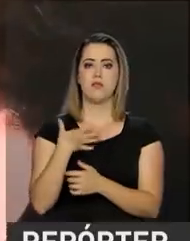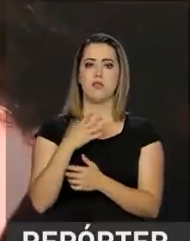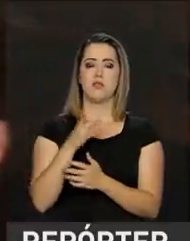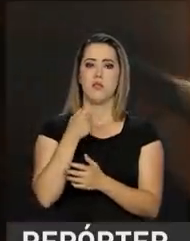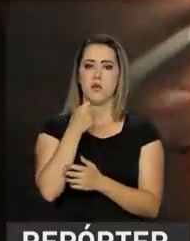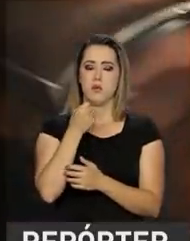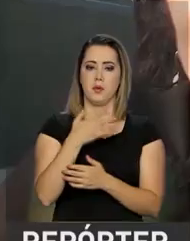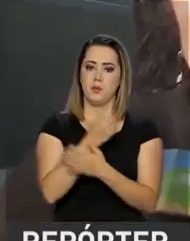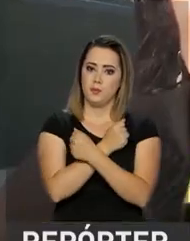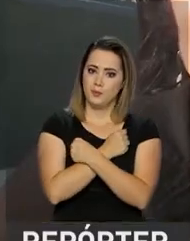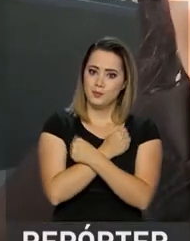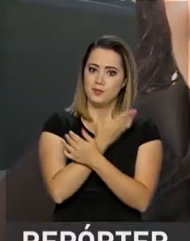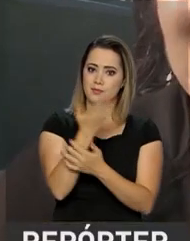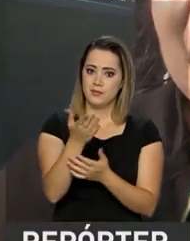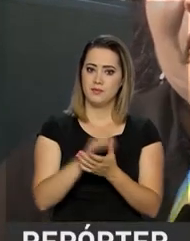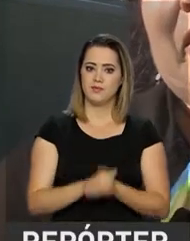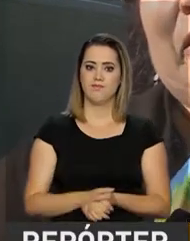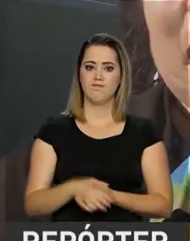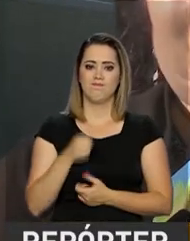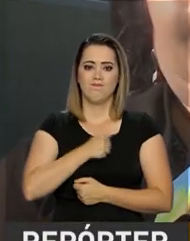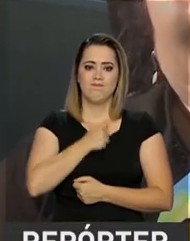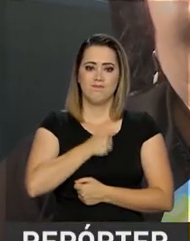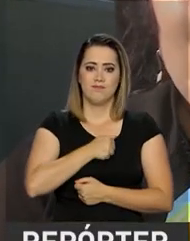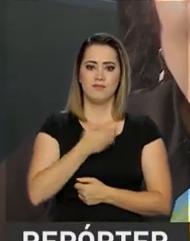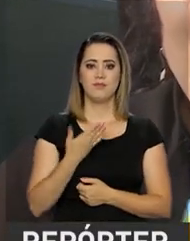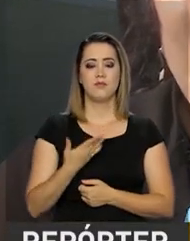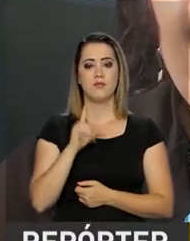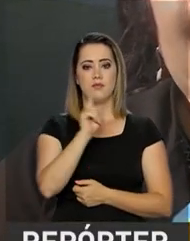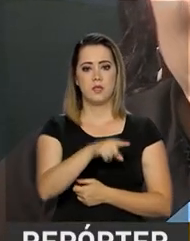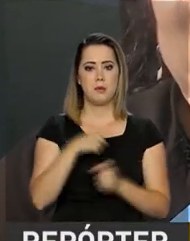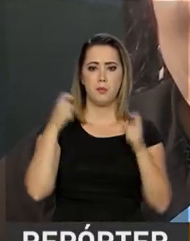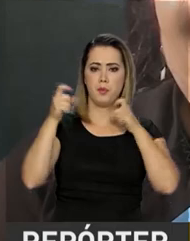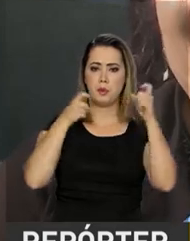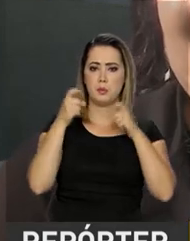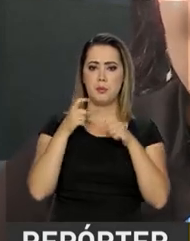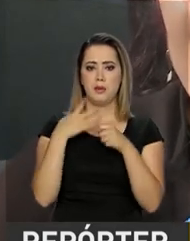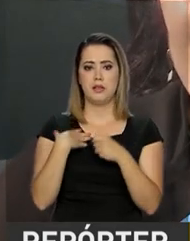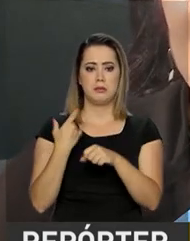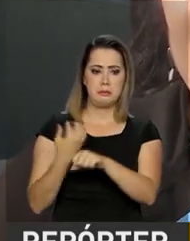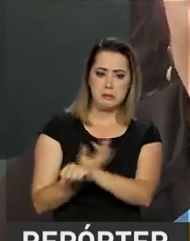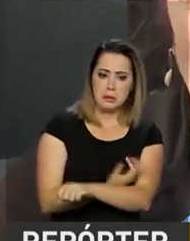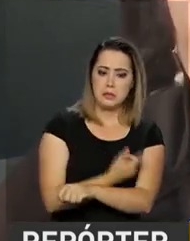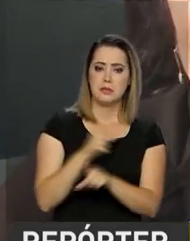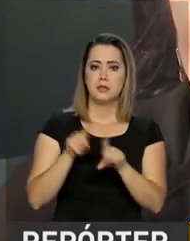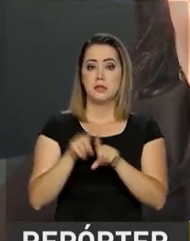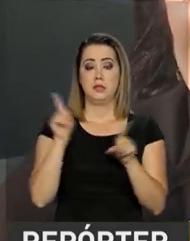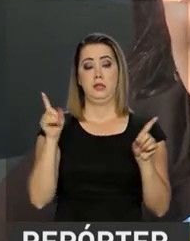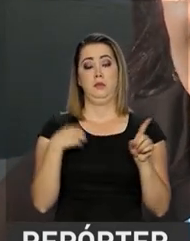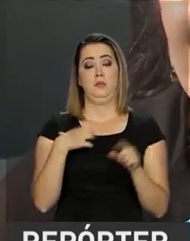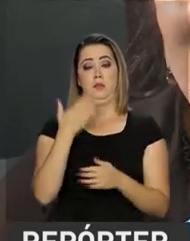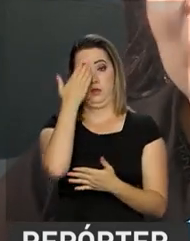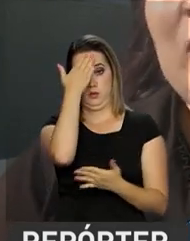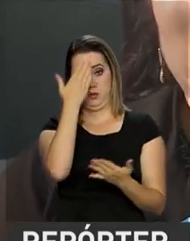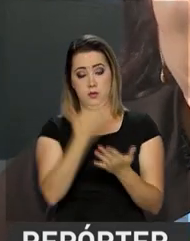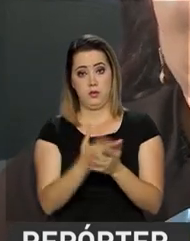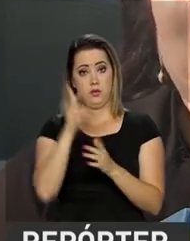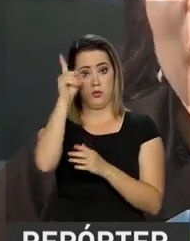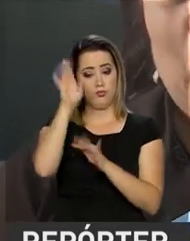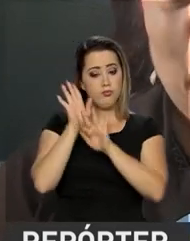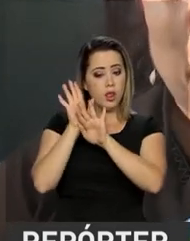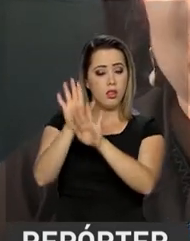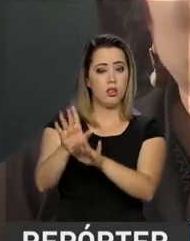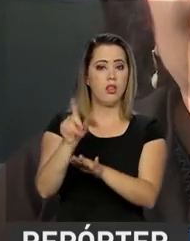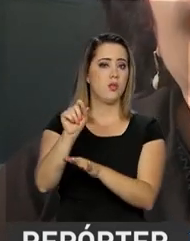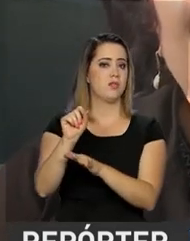despedida muito apertado preocupada ansiosa mas o creio que deus está no controle